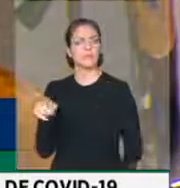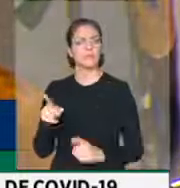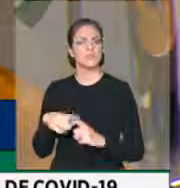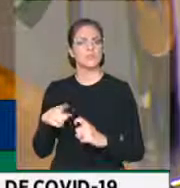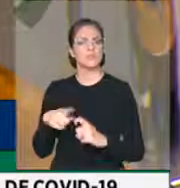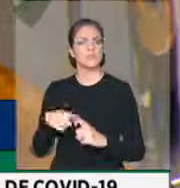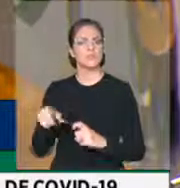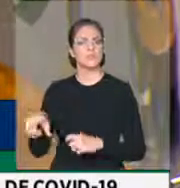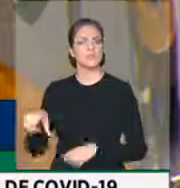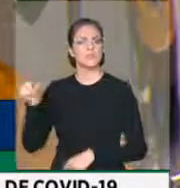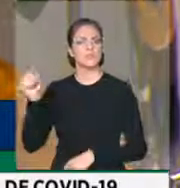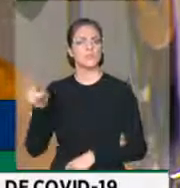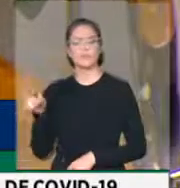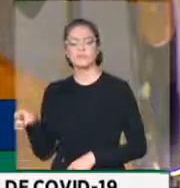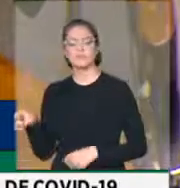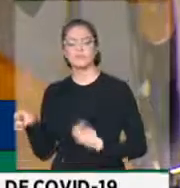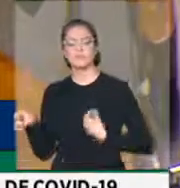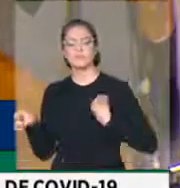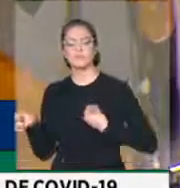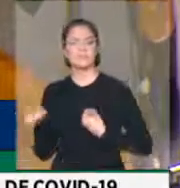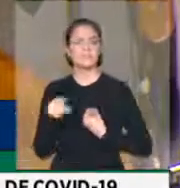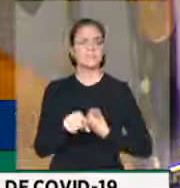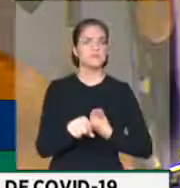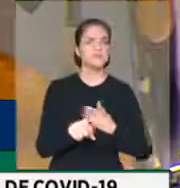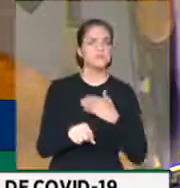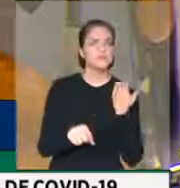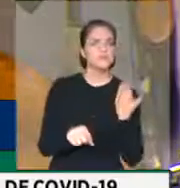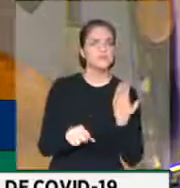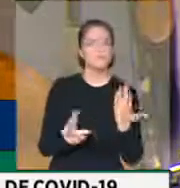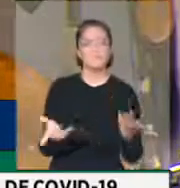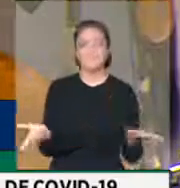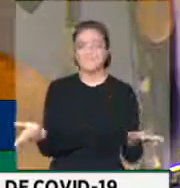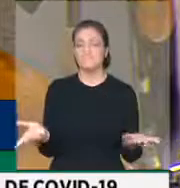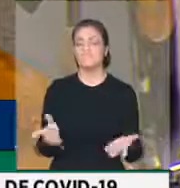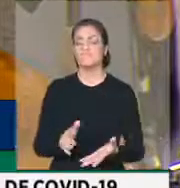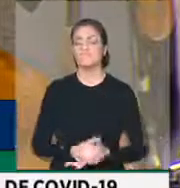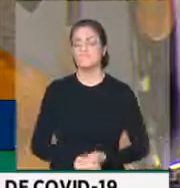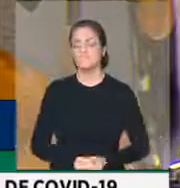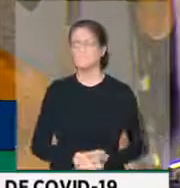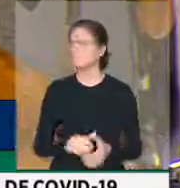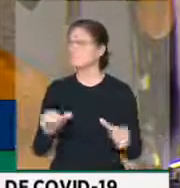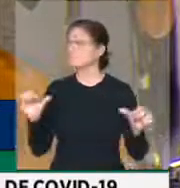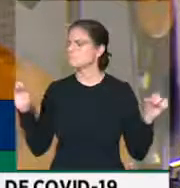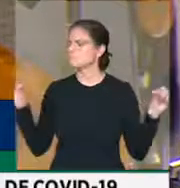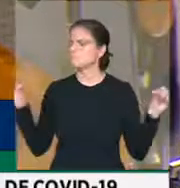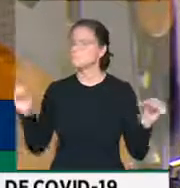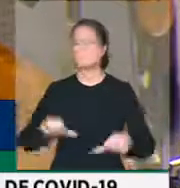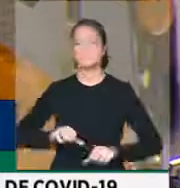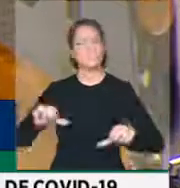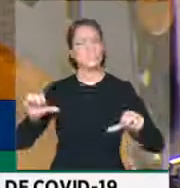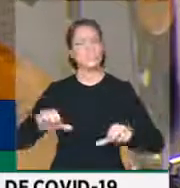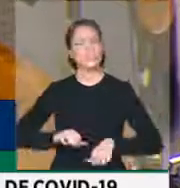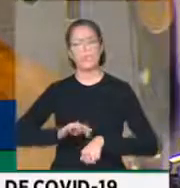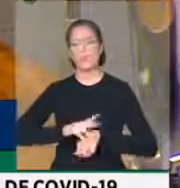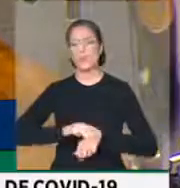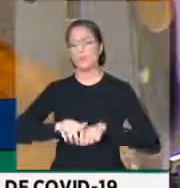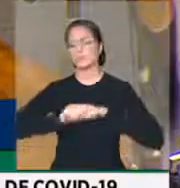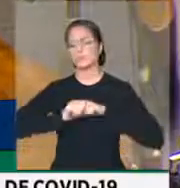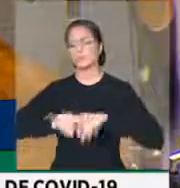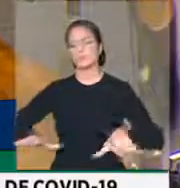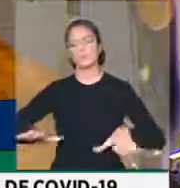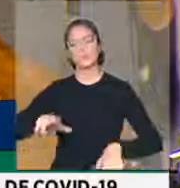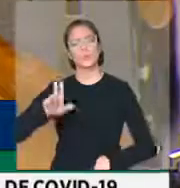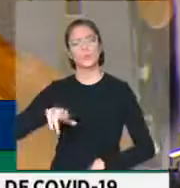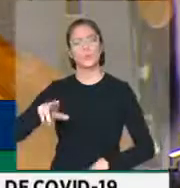vive e quem morre. Nós estamos diante da combinação da pior pandemia que a nossa geração já viveu com